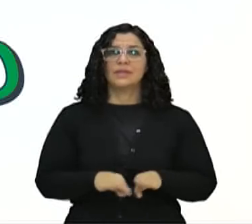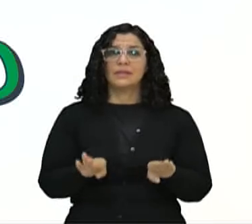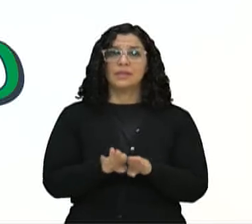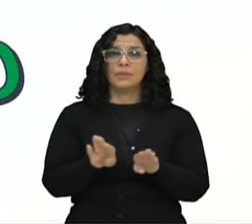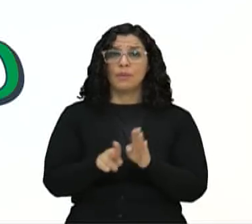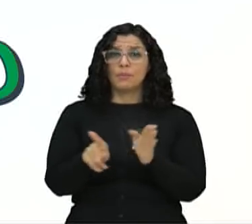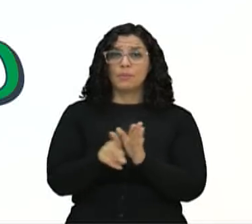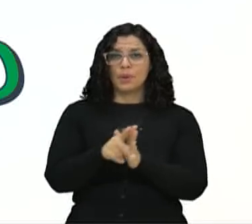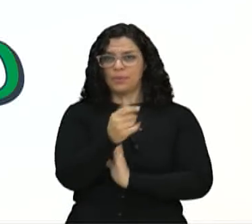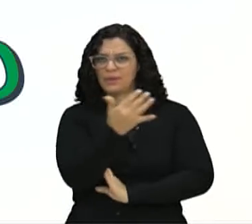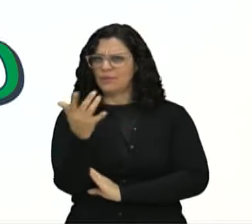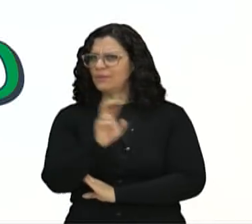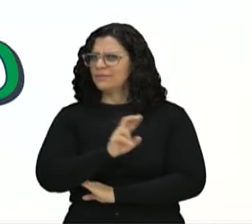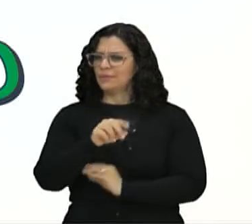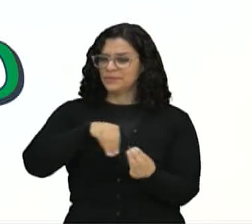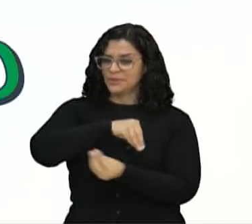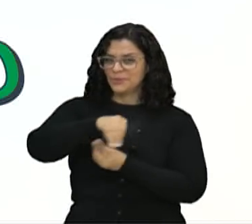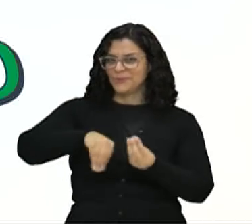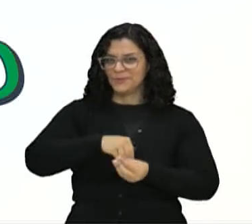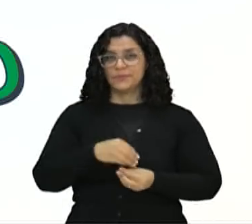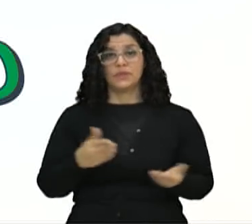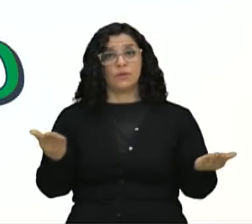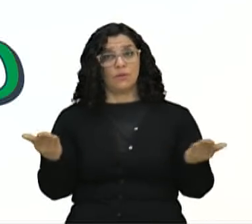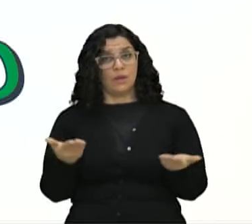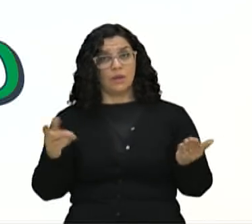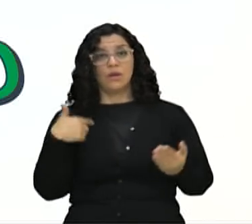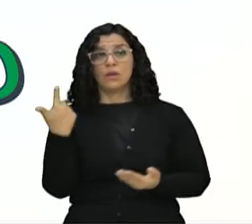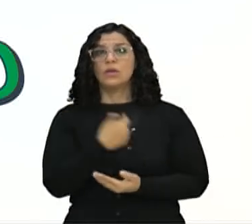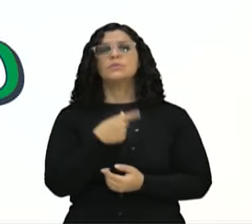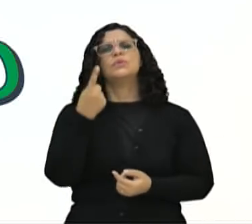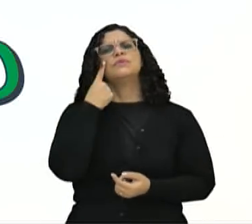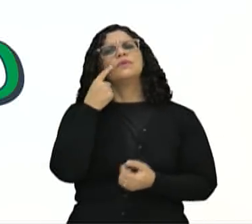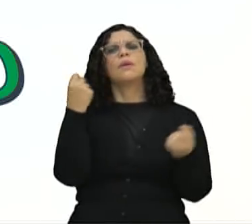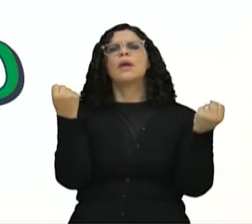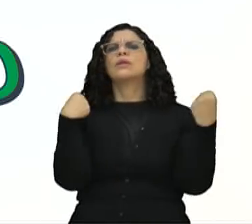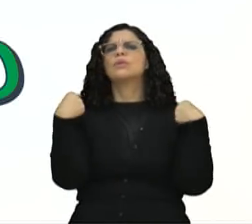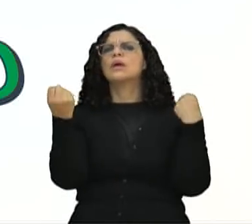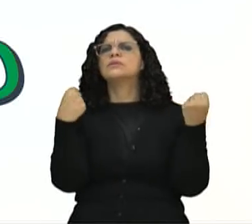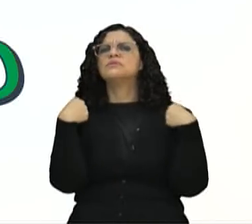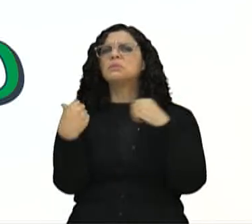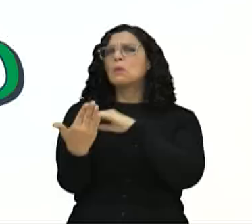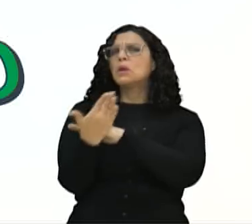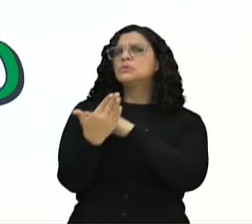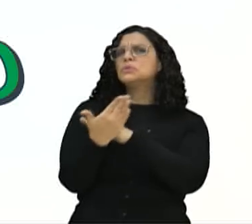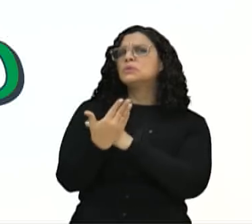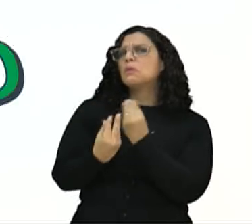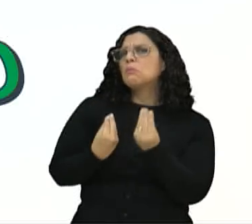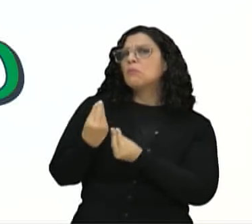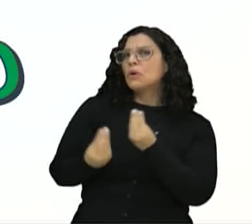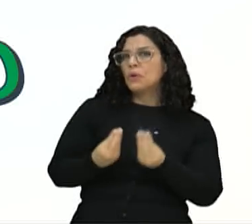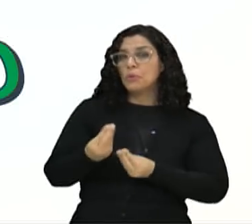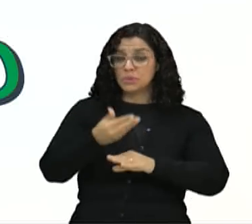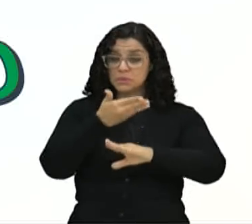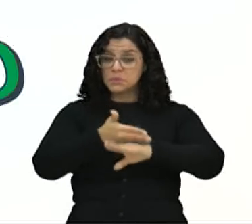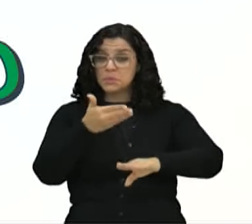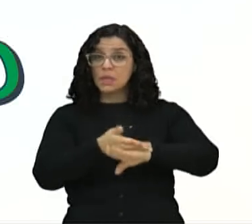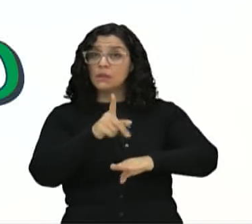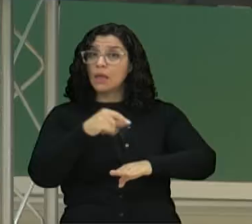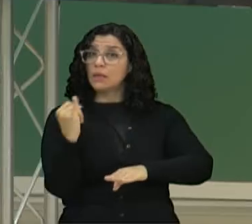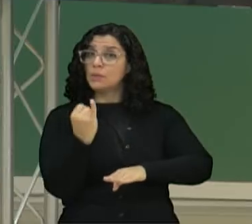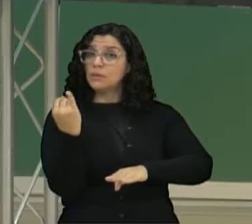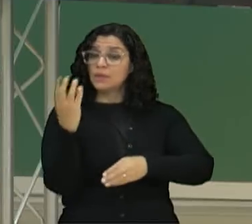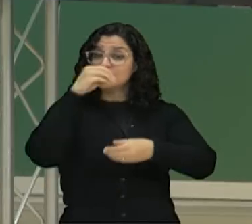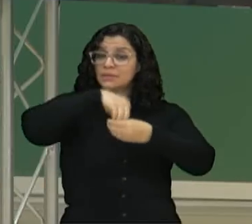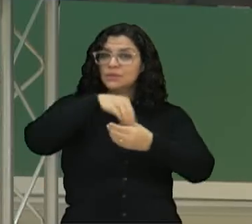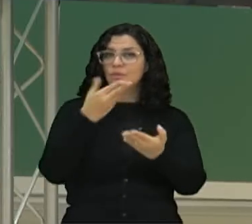questões mesmo da natureza, tá bom? E vamos ver o que a educação física tem para contribuir e por que essas práticas fazem parte